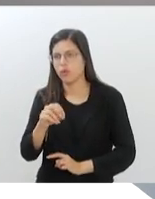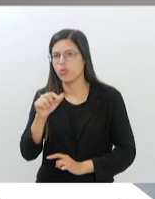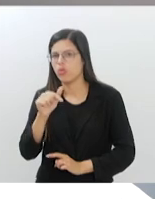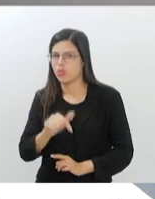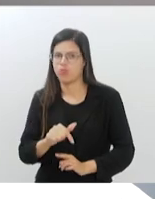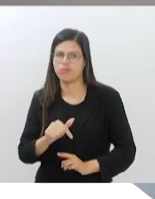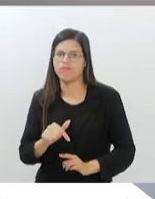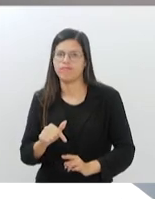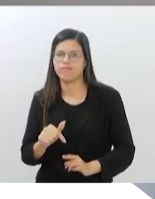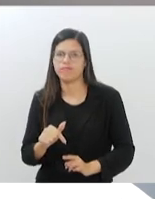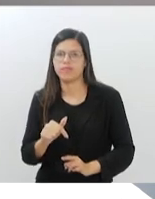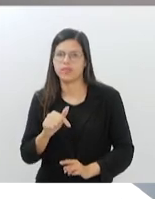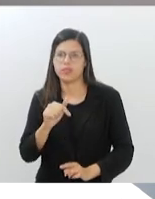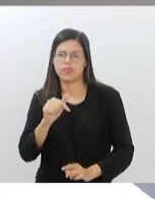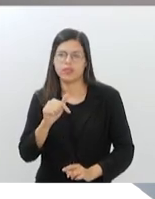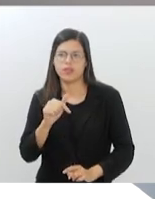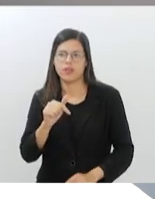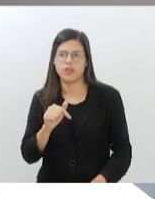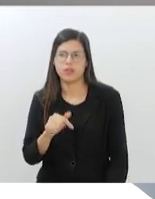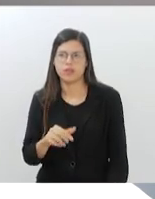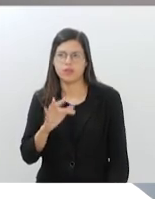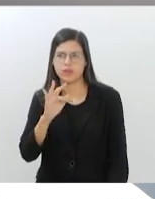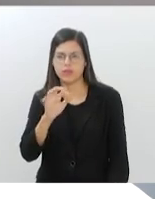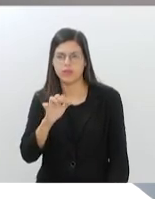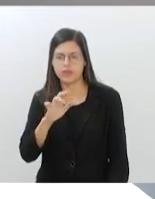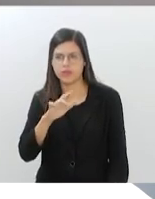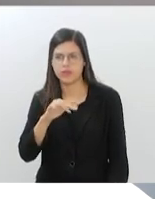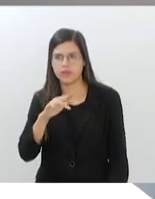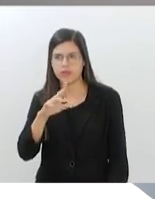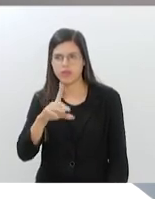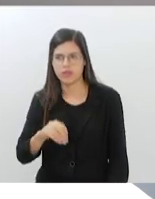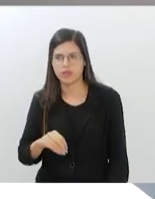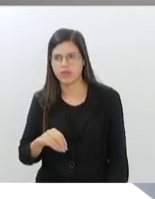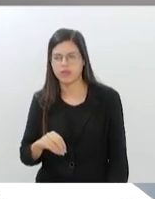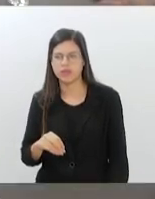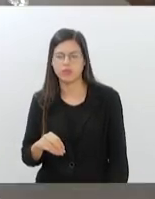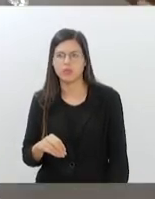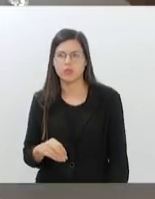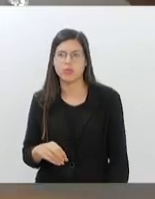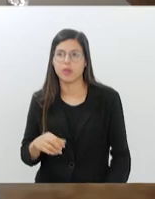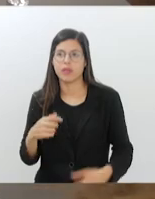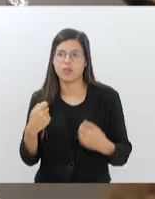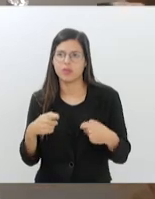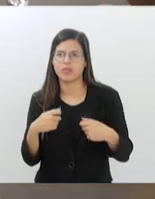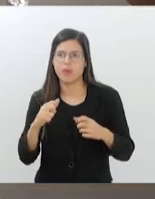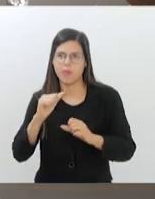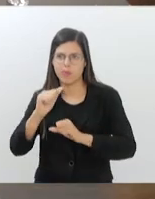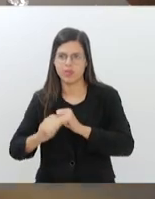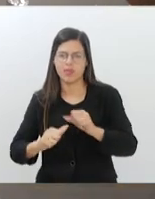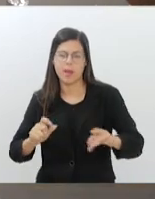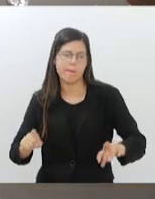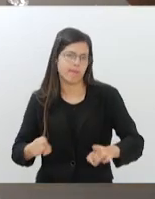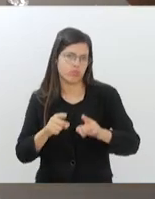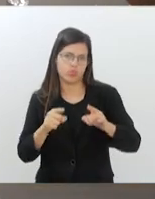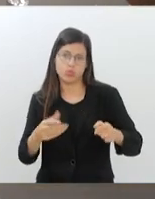no hino da escola pode sendo patrão quando sim mas quando eu brincando brincando quando eu tirei de pauta era